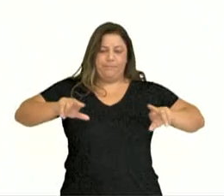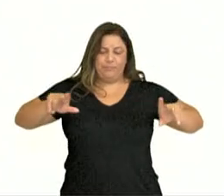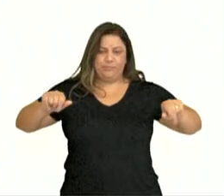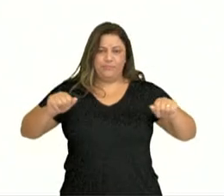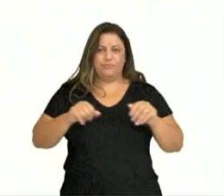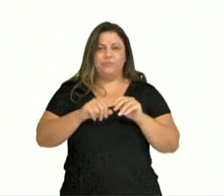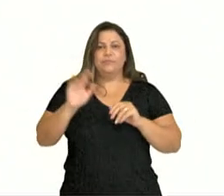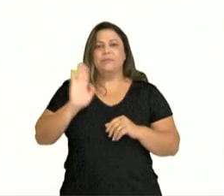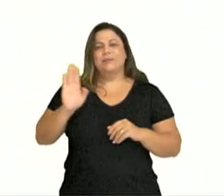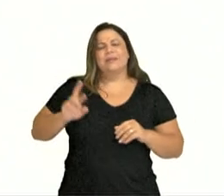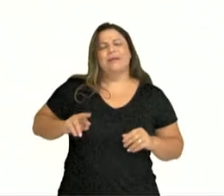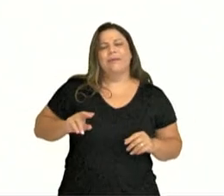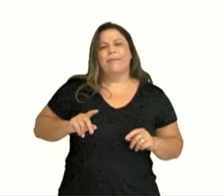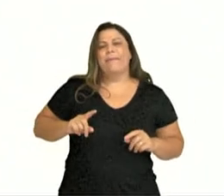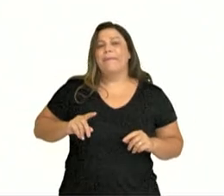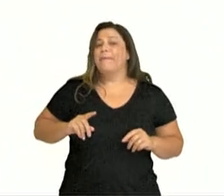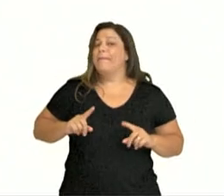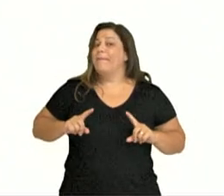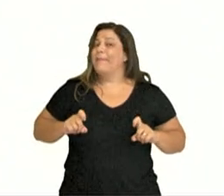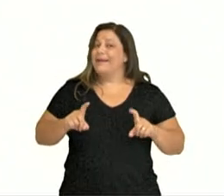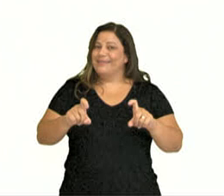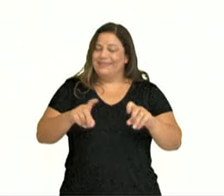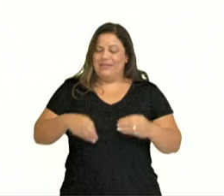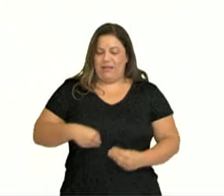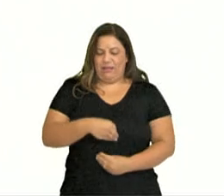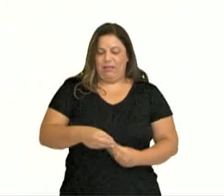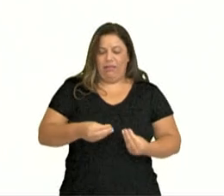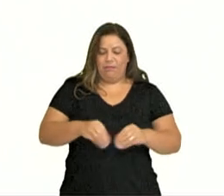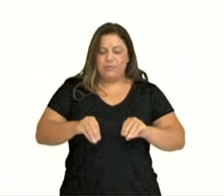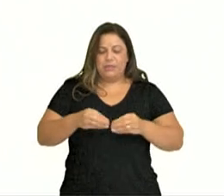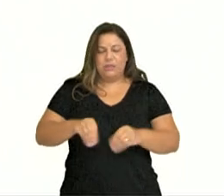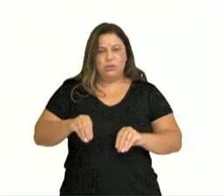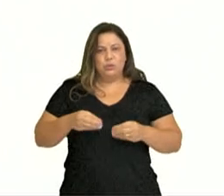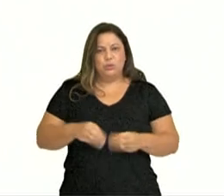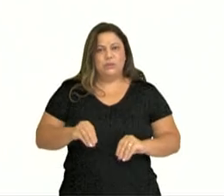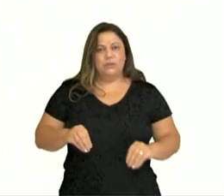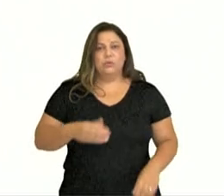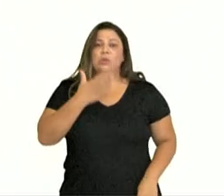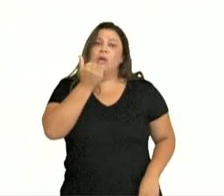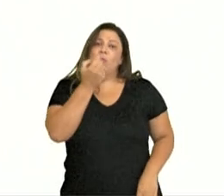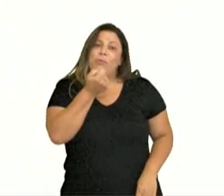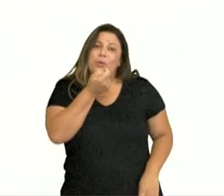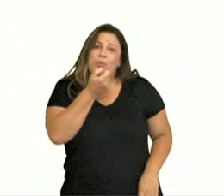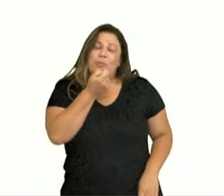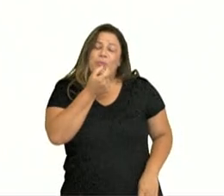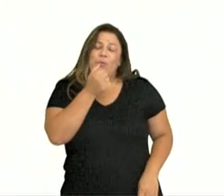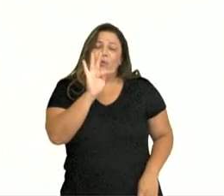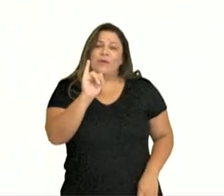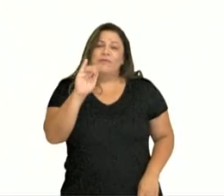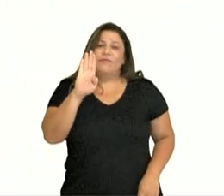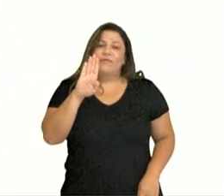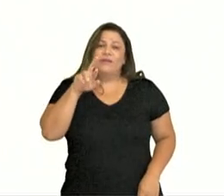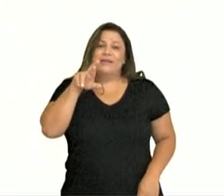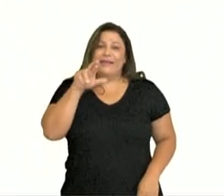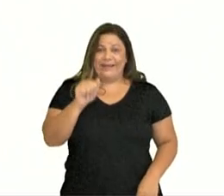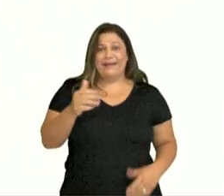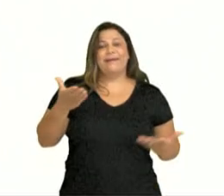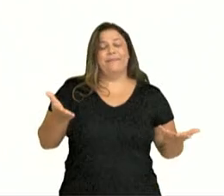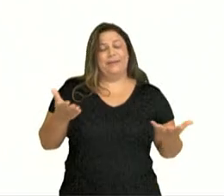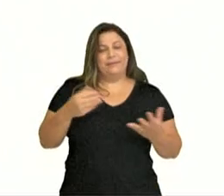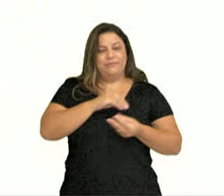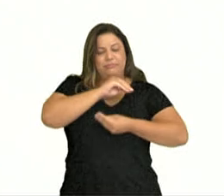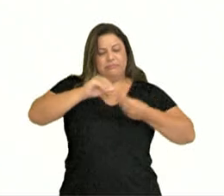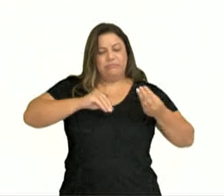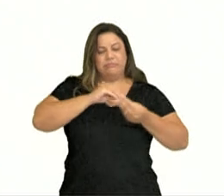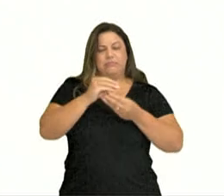então acabam prejudicando a nossa flora. E o baixo consumo de fibras, que nós chamamos de pré-bióticos, que são os alimentos